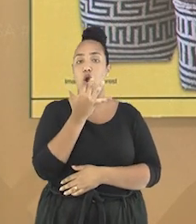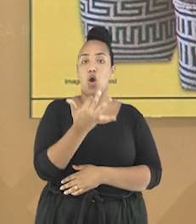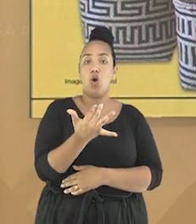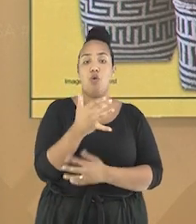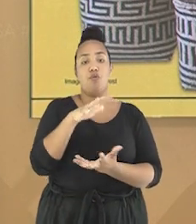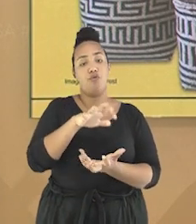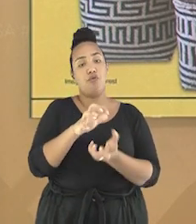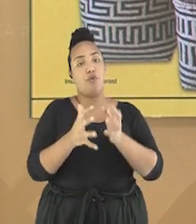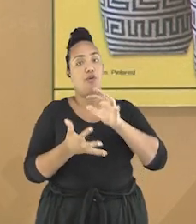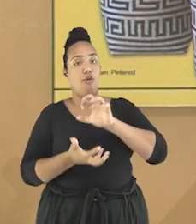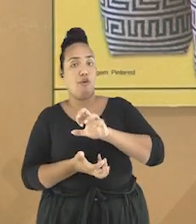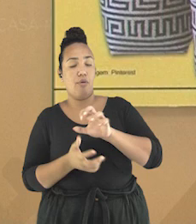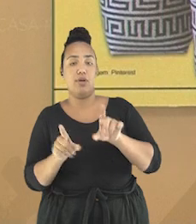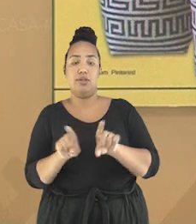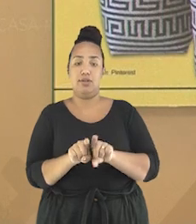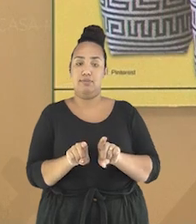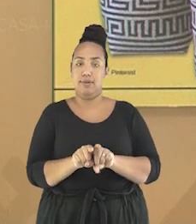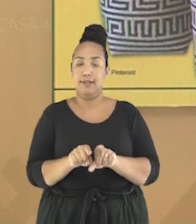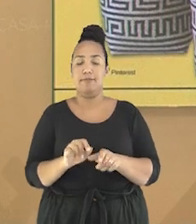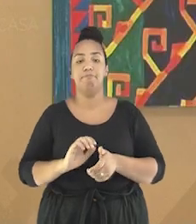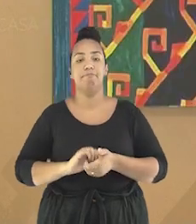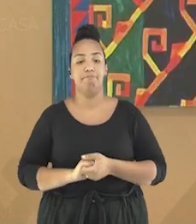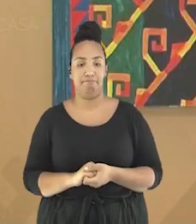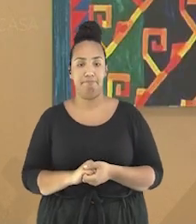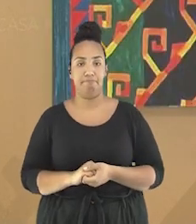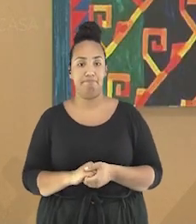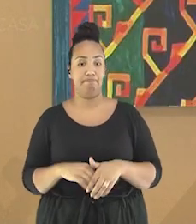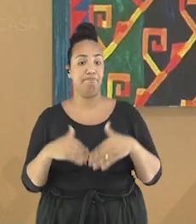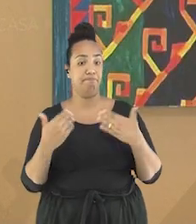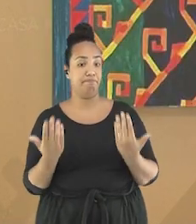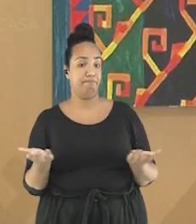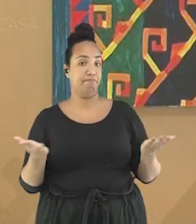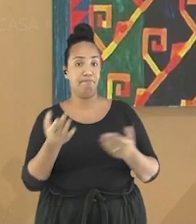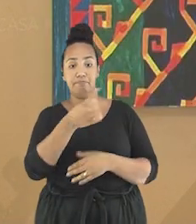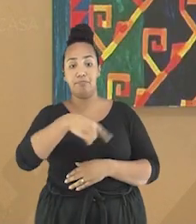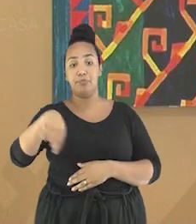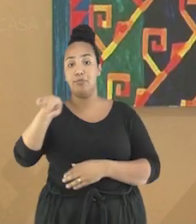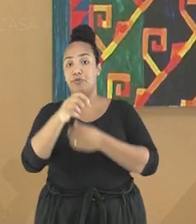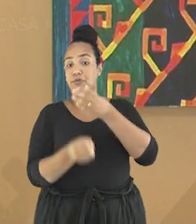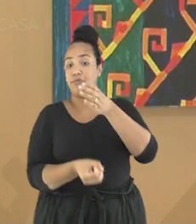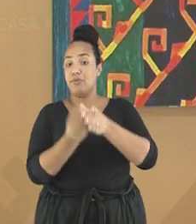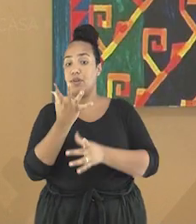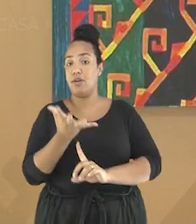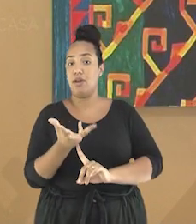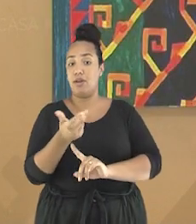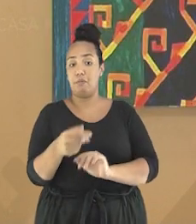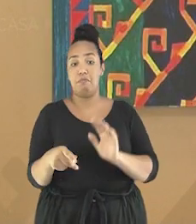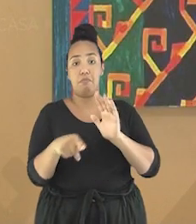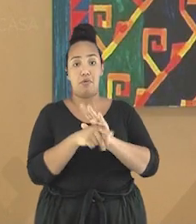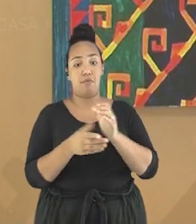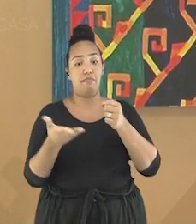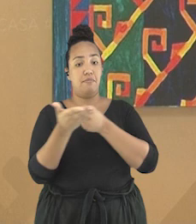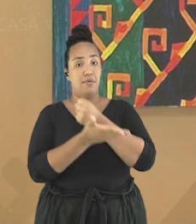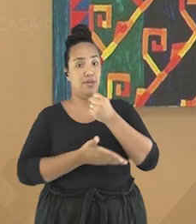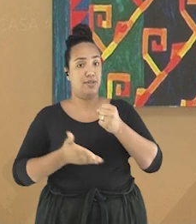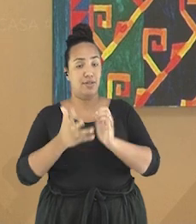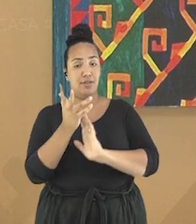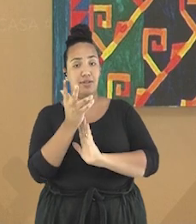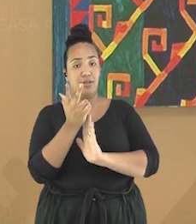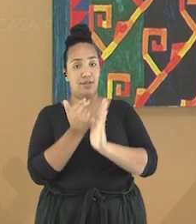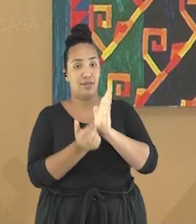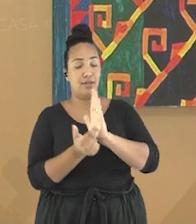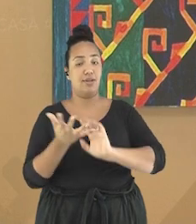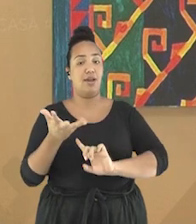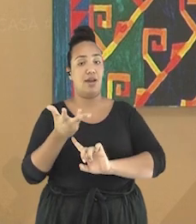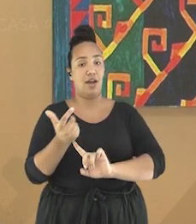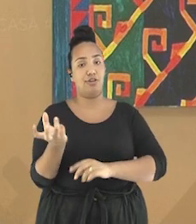formatos e tamanhos. Vamos agora construir uma arte inspirada nos grafismos e desenhos